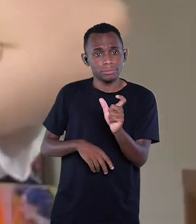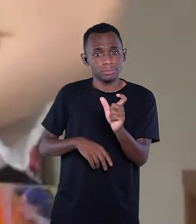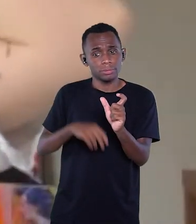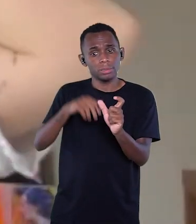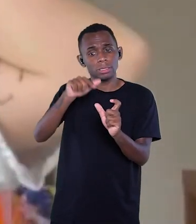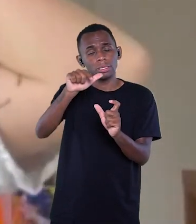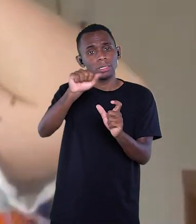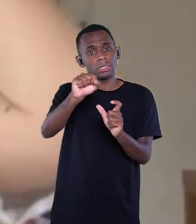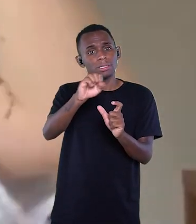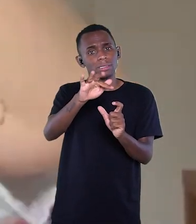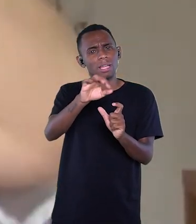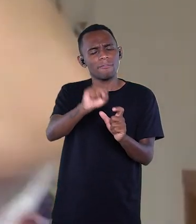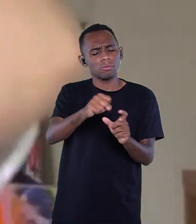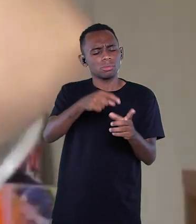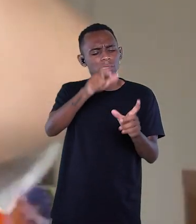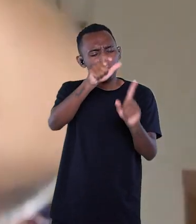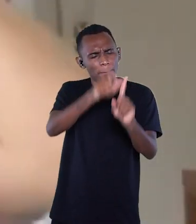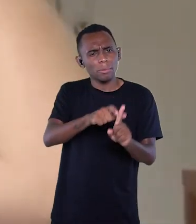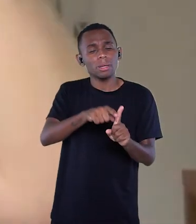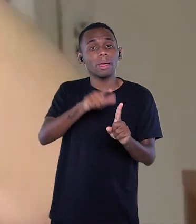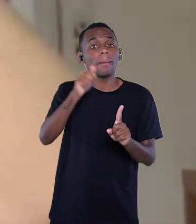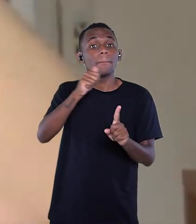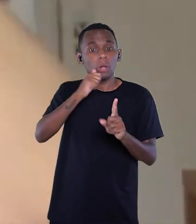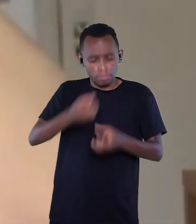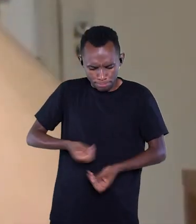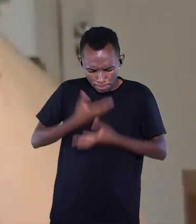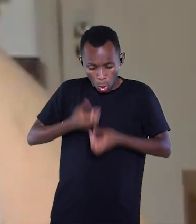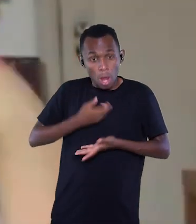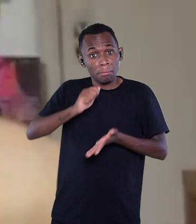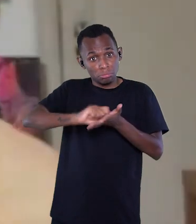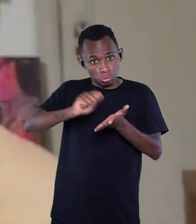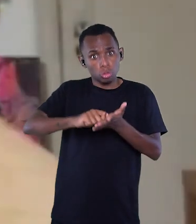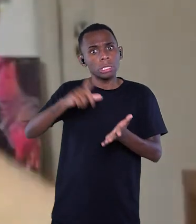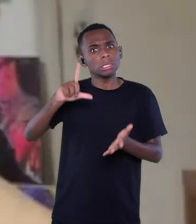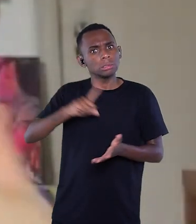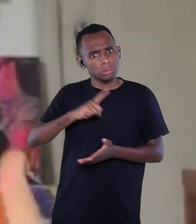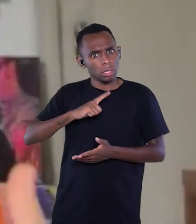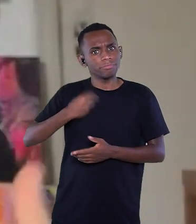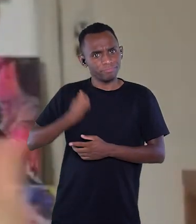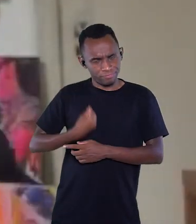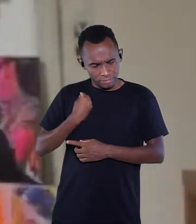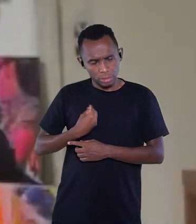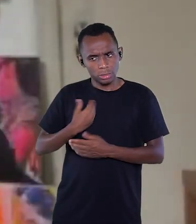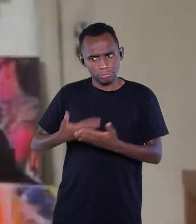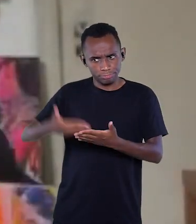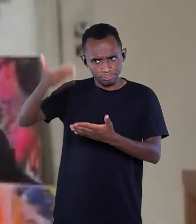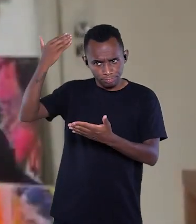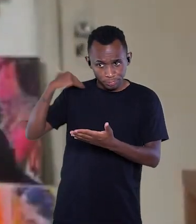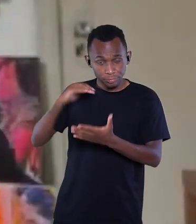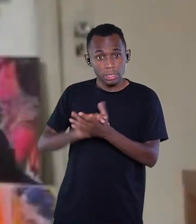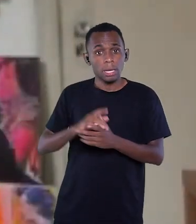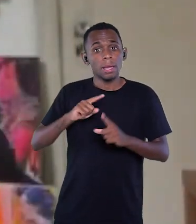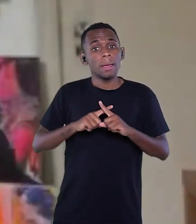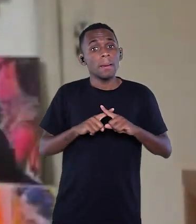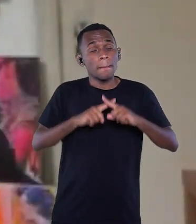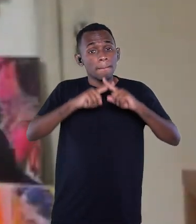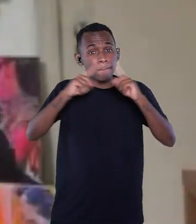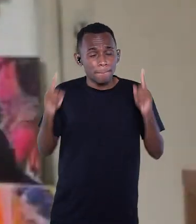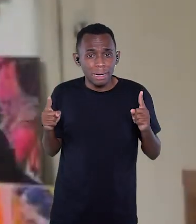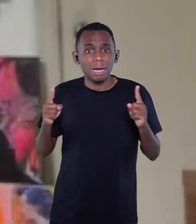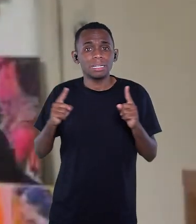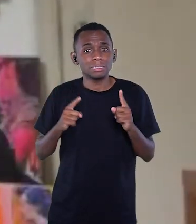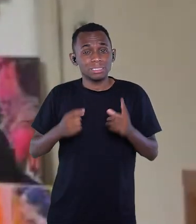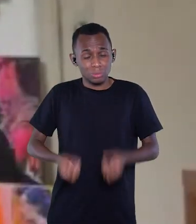fato existiu, foi uma poeta mesmo, só que o que sobrou da sua poesia, que também